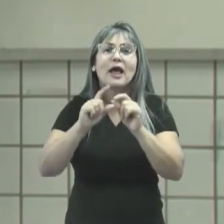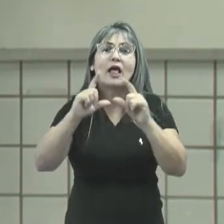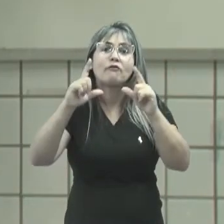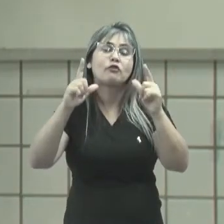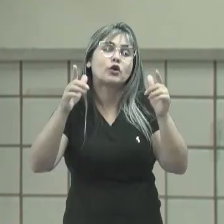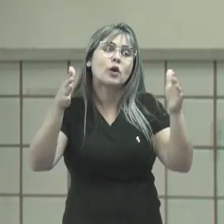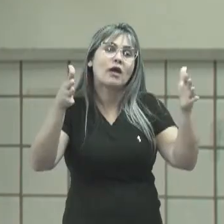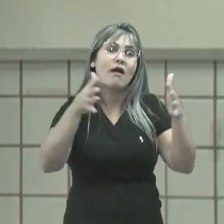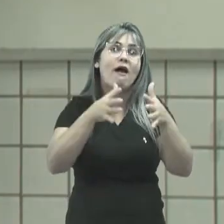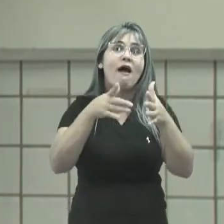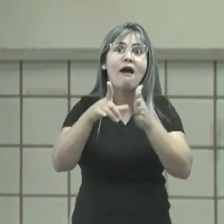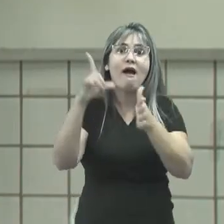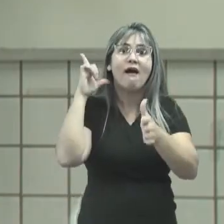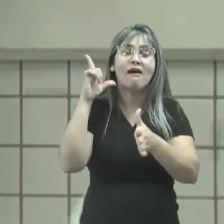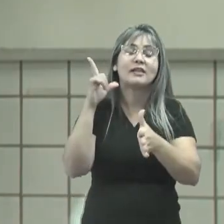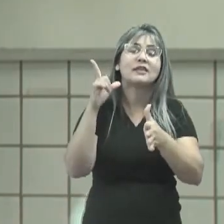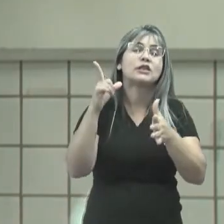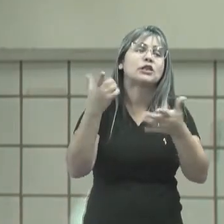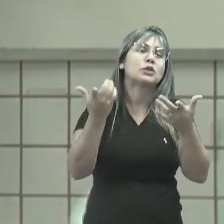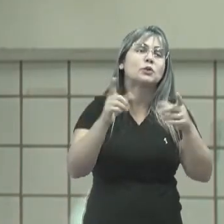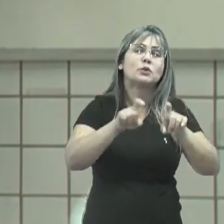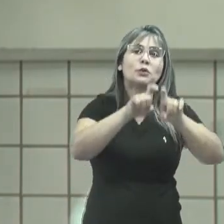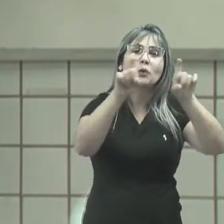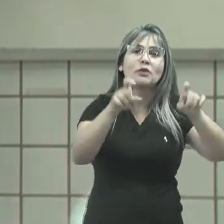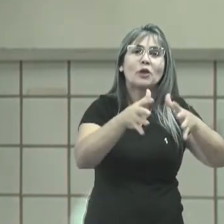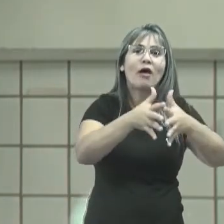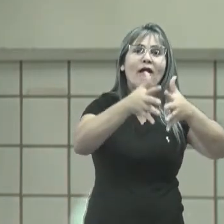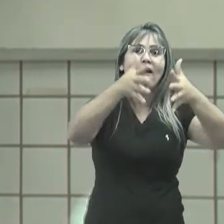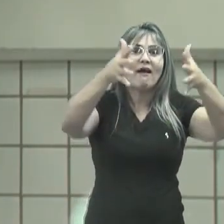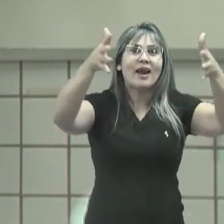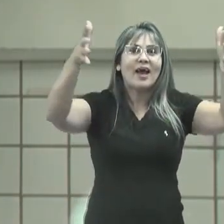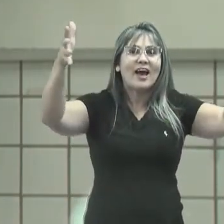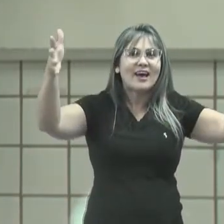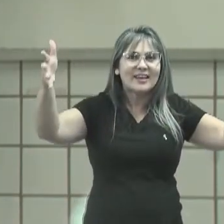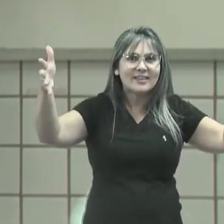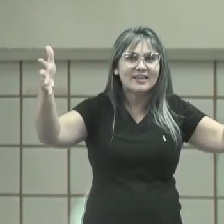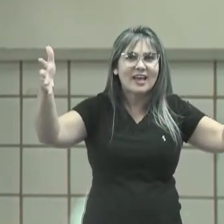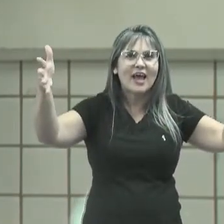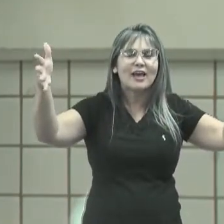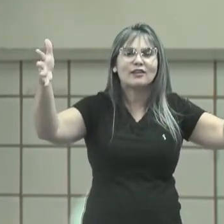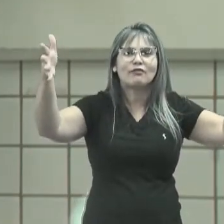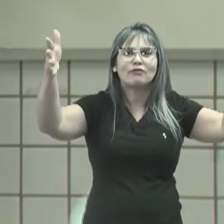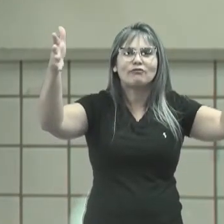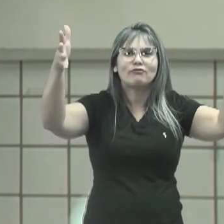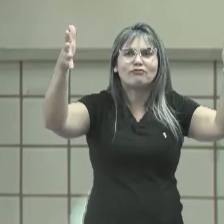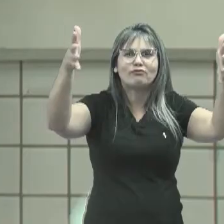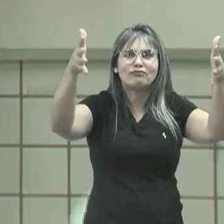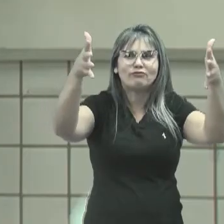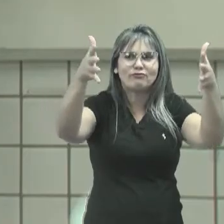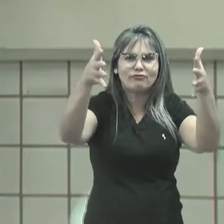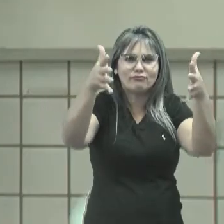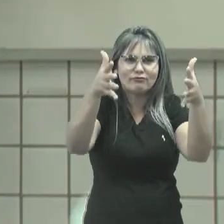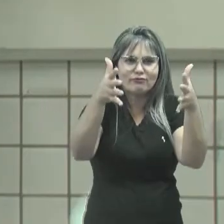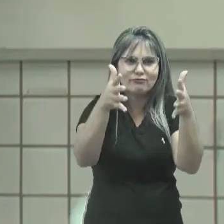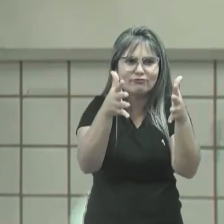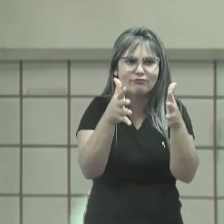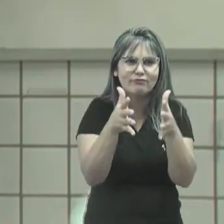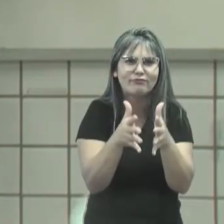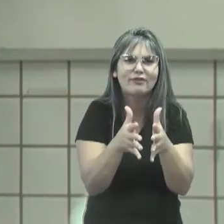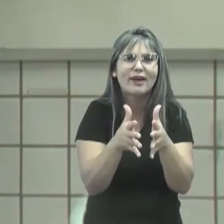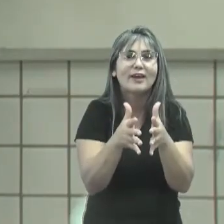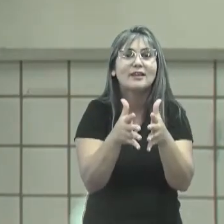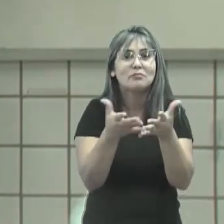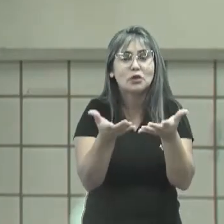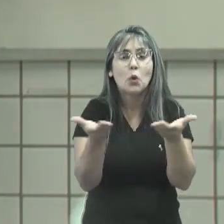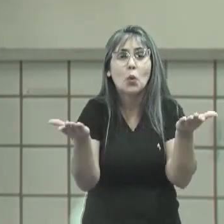Os microprocessadores. Cada vez mais o homem diminui o tamanho das pecinhas, né? E ela possui